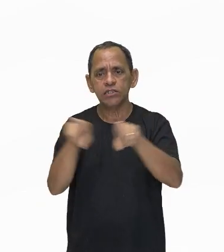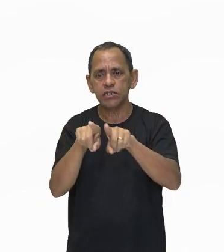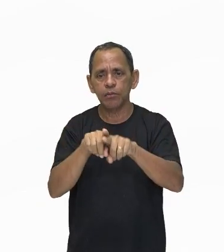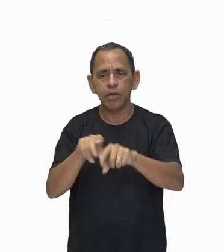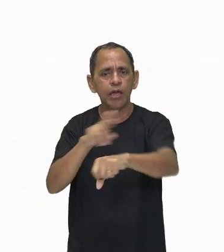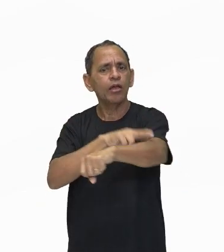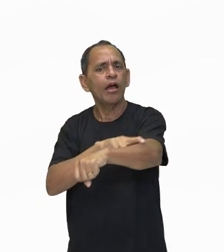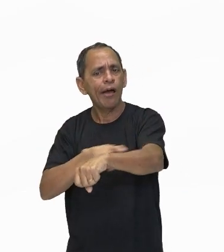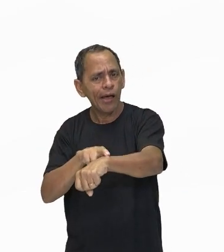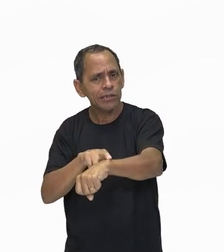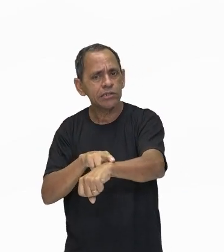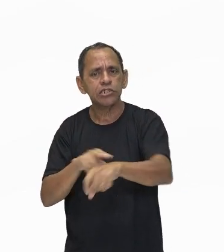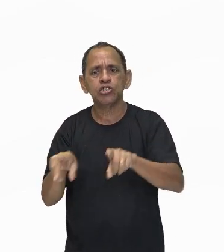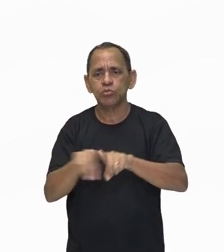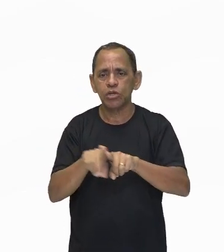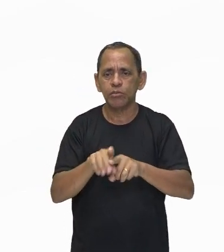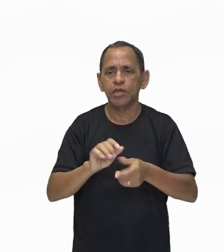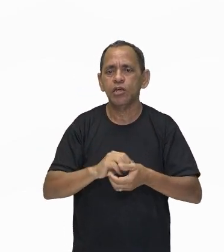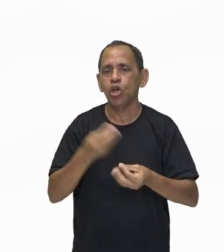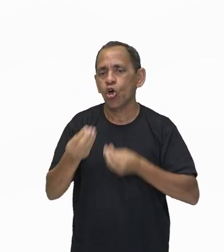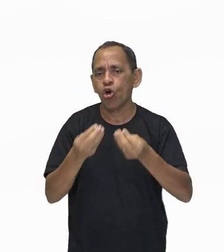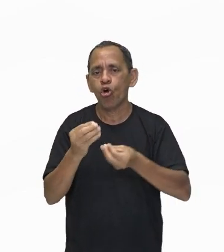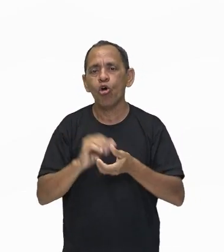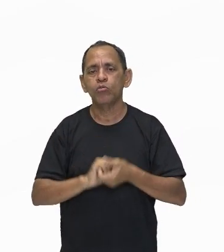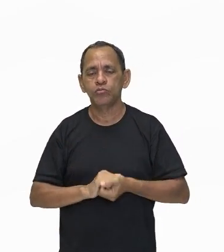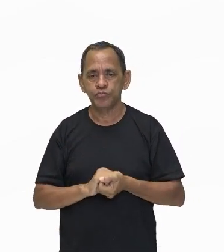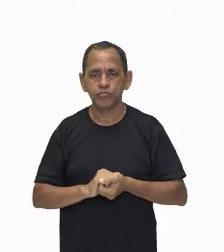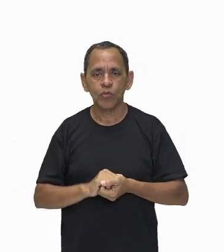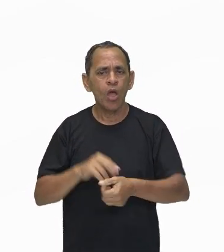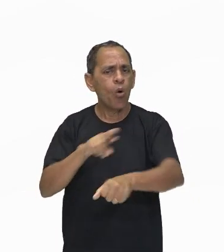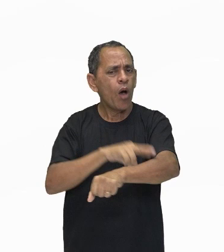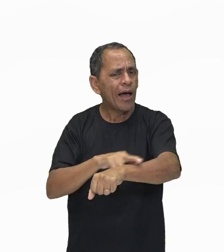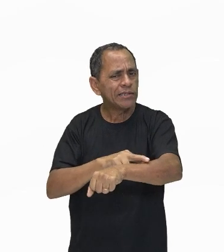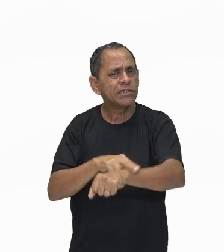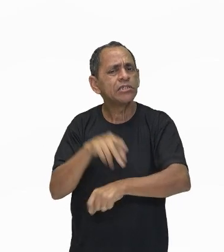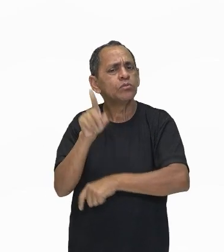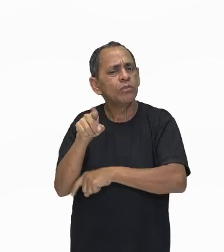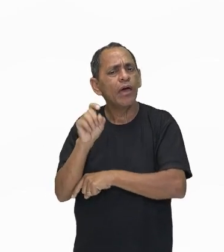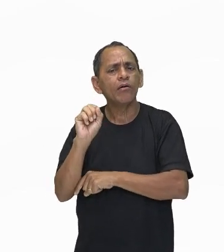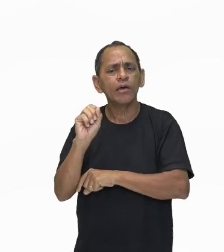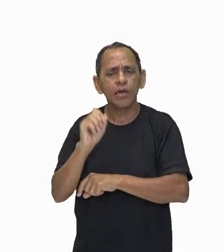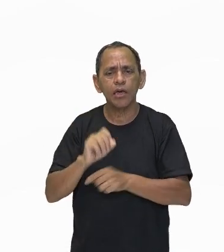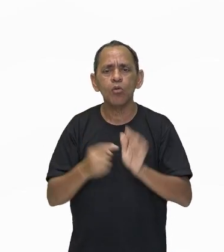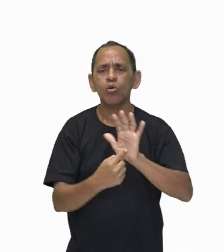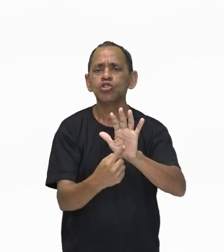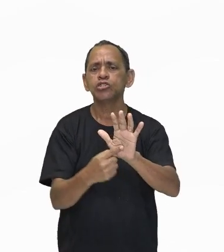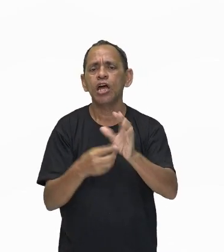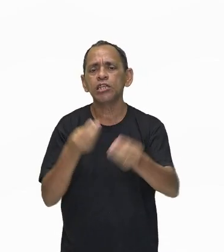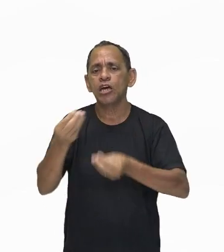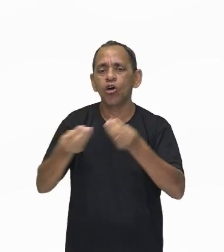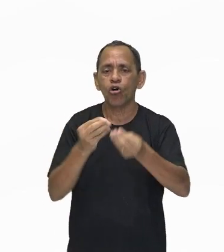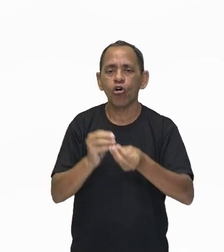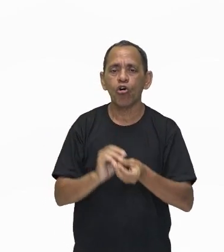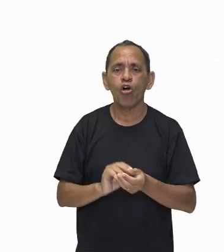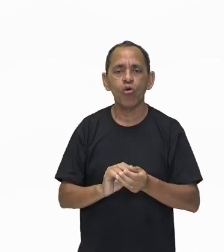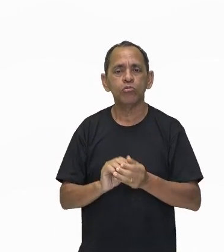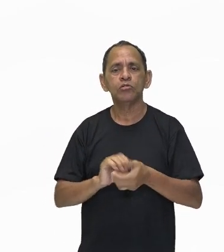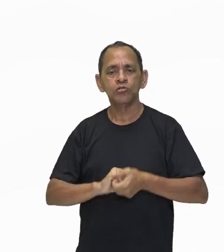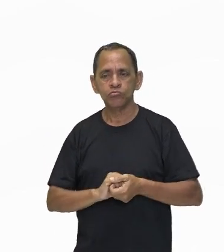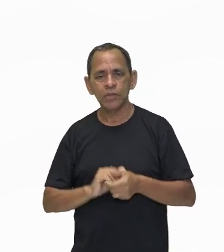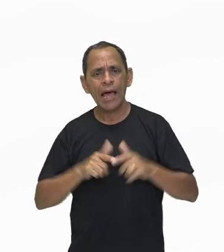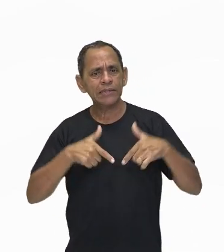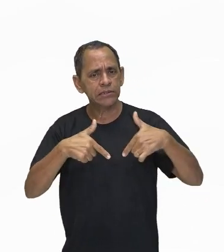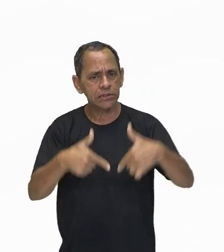o racismo, a intolerância racial, ela é apontada como motivadora do aumento da